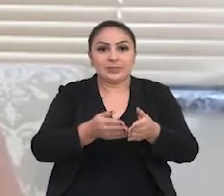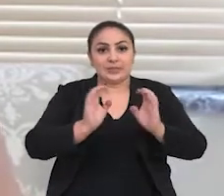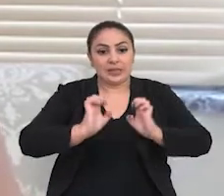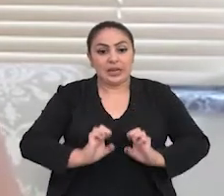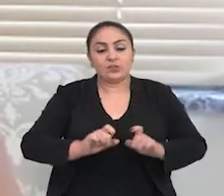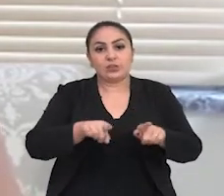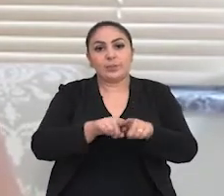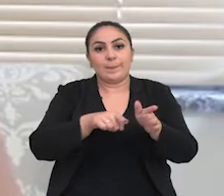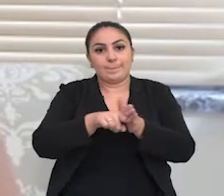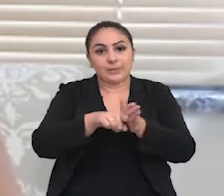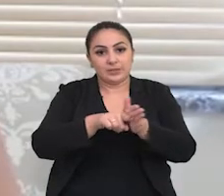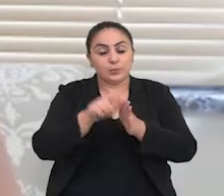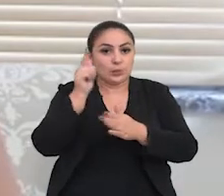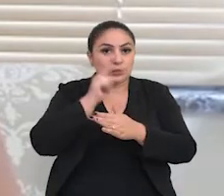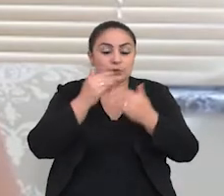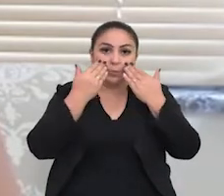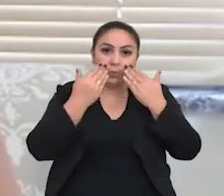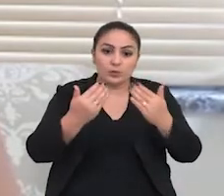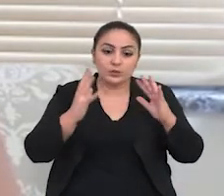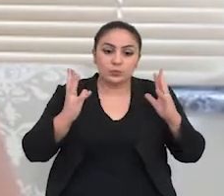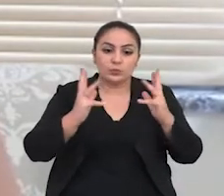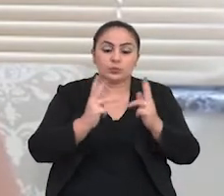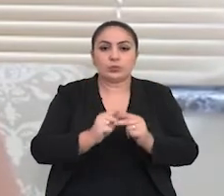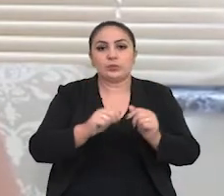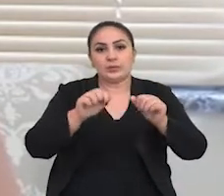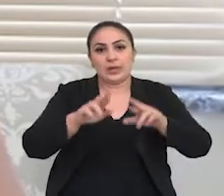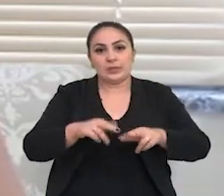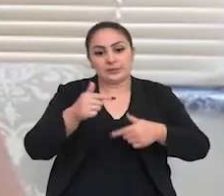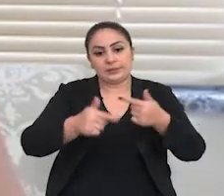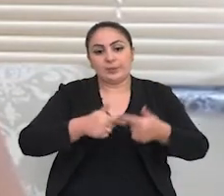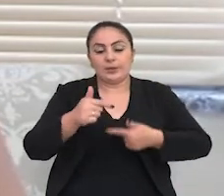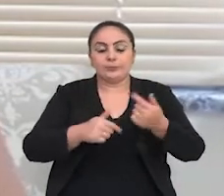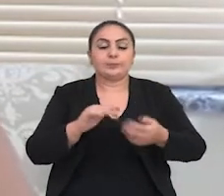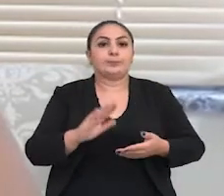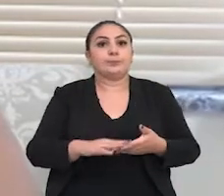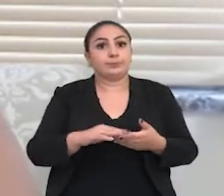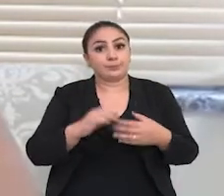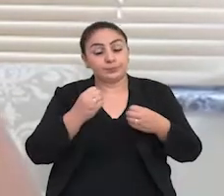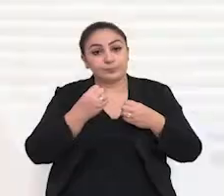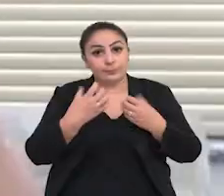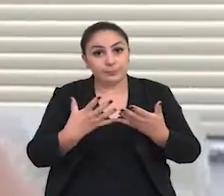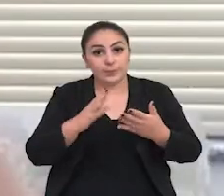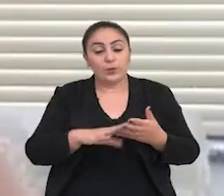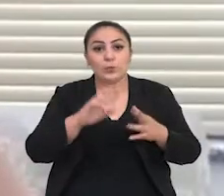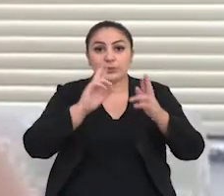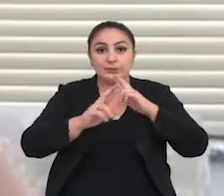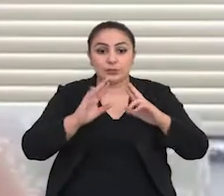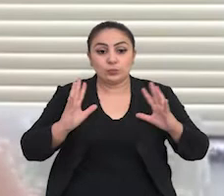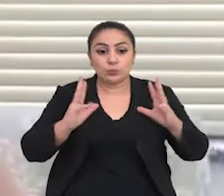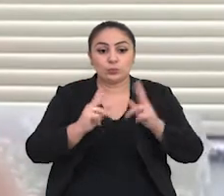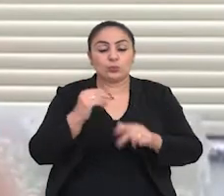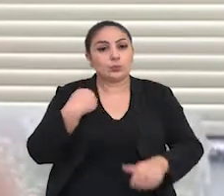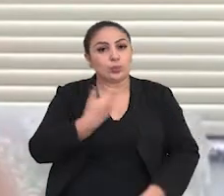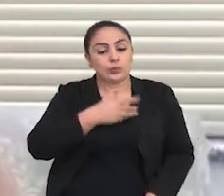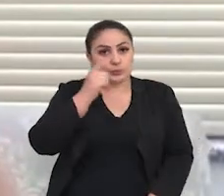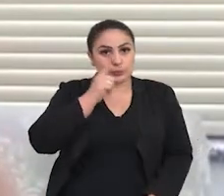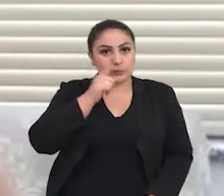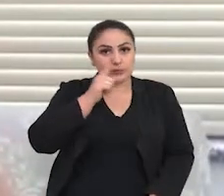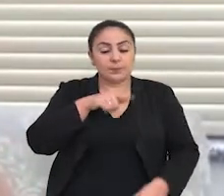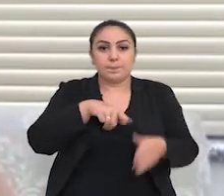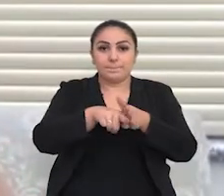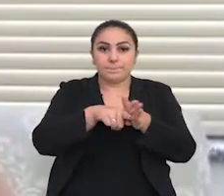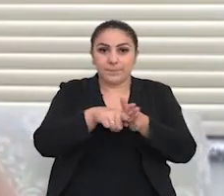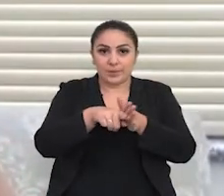pelo Comitê de Ética de Pesquisa para então nos lançarmos no campo de trabalho. Pois então, os resultados que